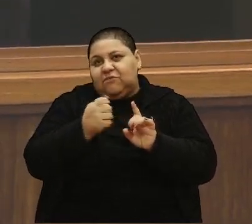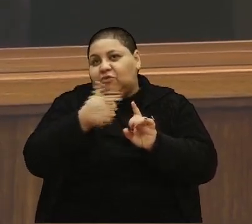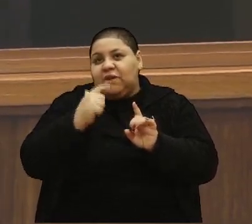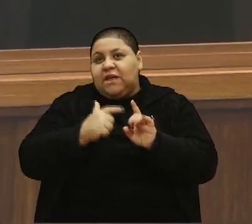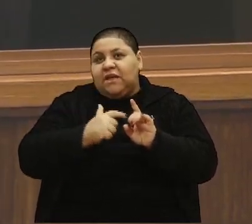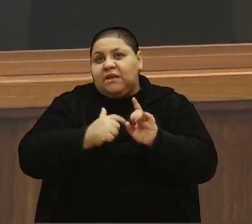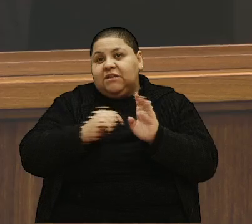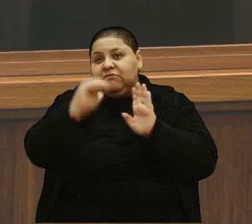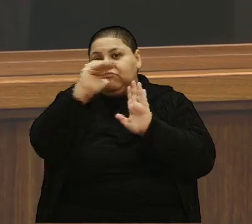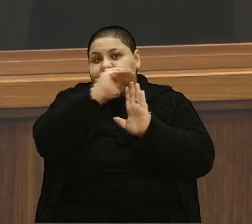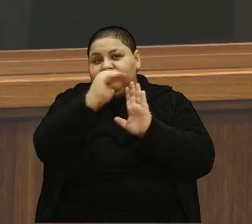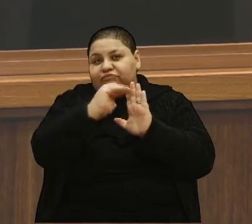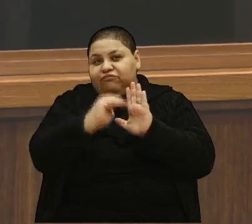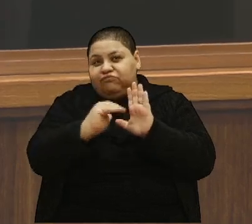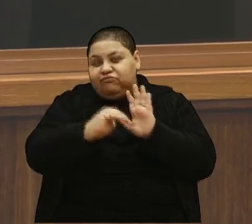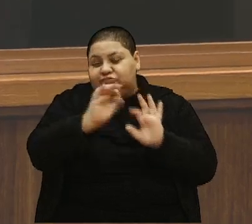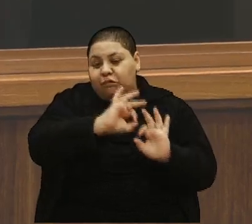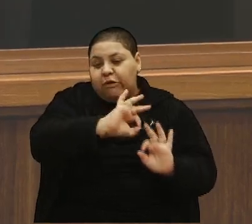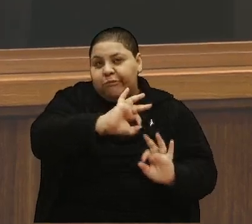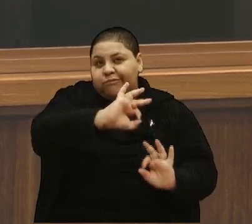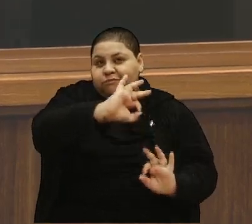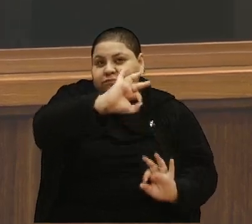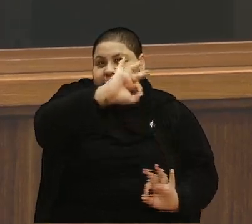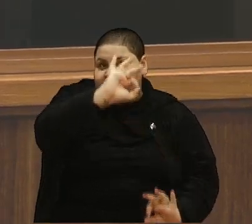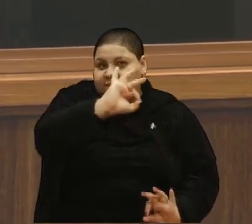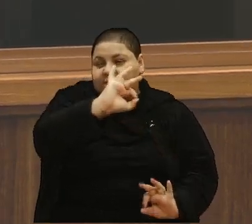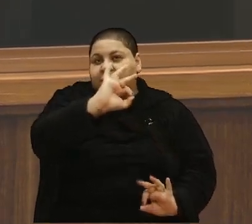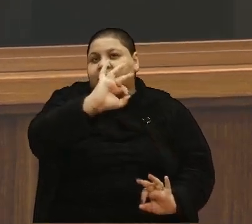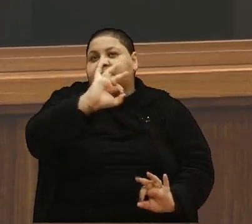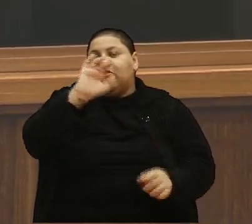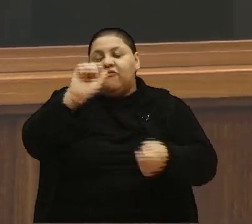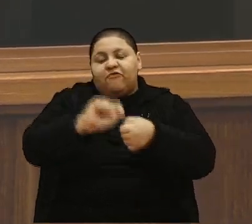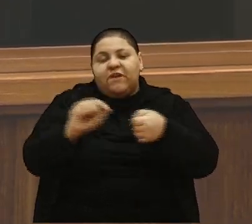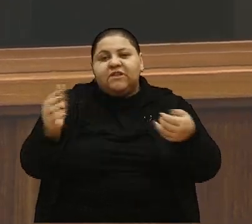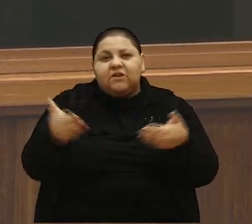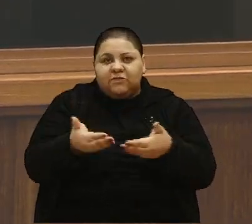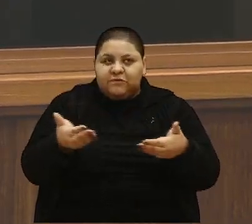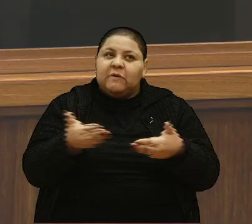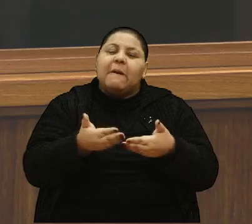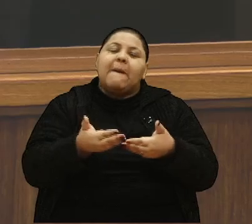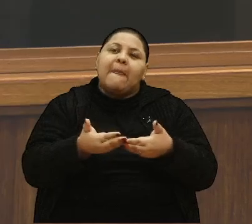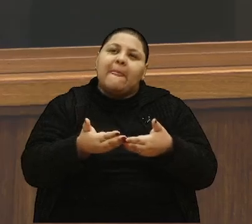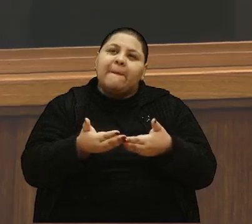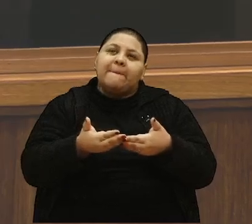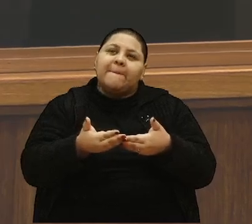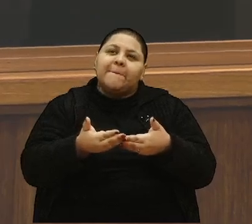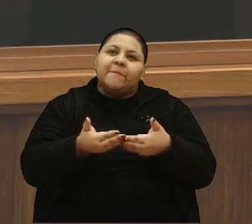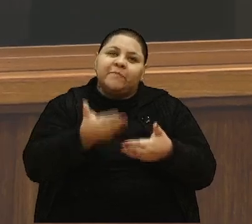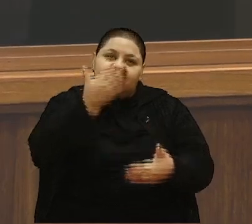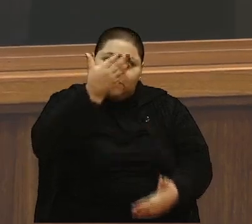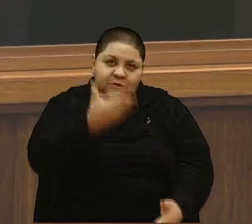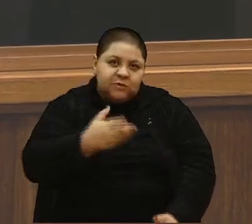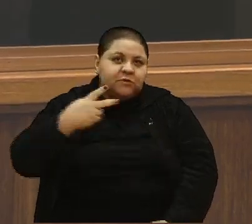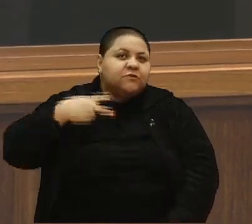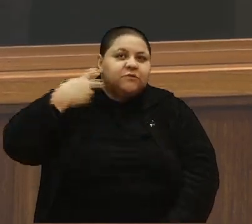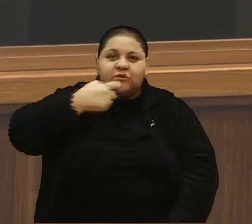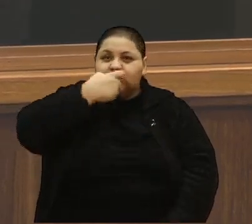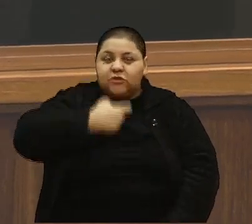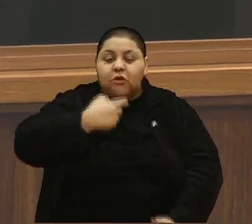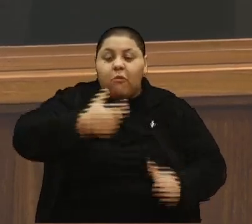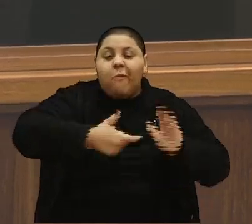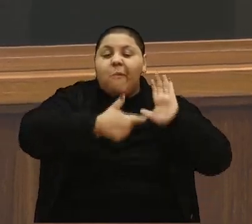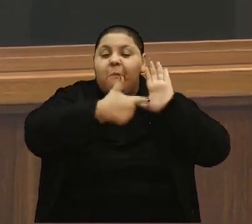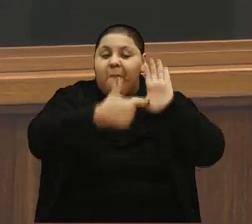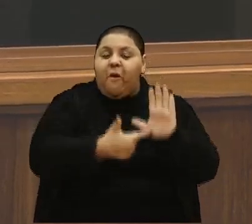currículo aqui extenso, né, refeito agora pelo senhor, que só mostra